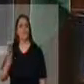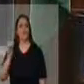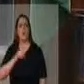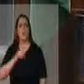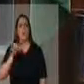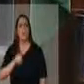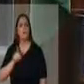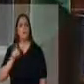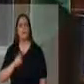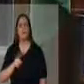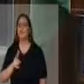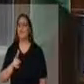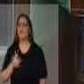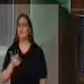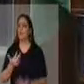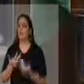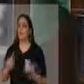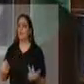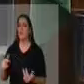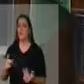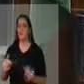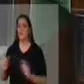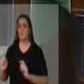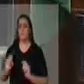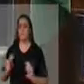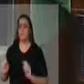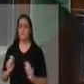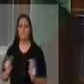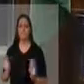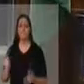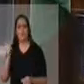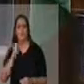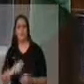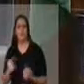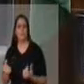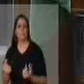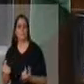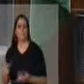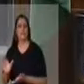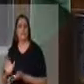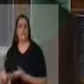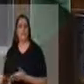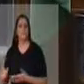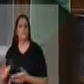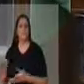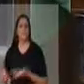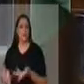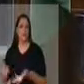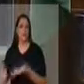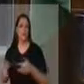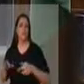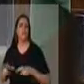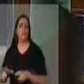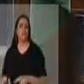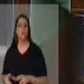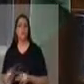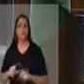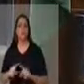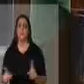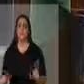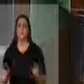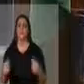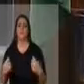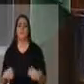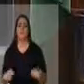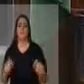custo para que sobre recurso para investir mais na área da alta complexidade da oncologia, mas é necessário